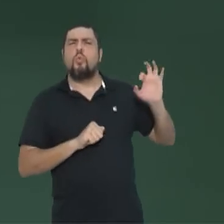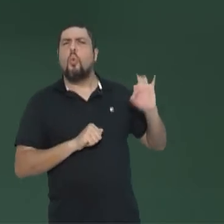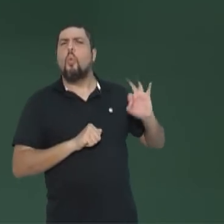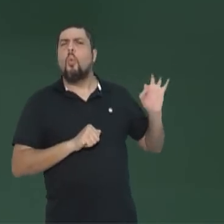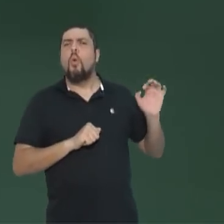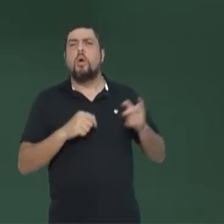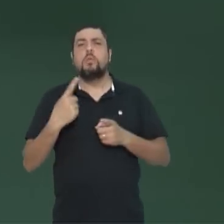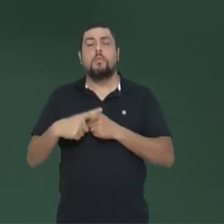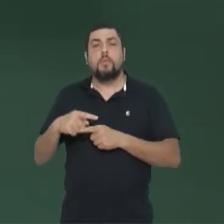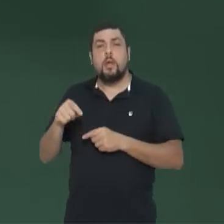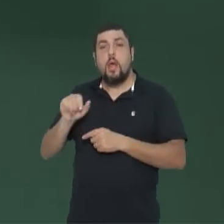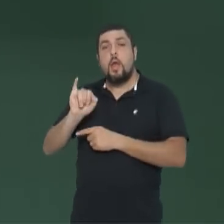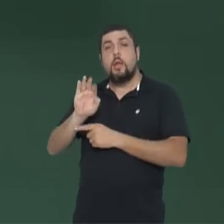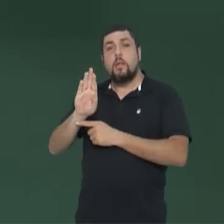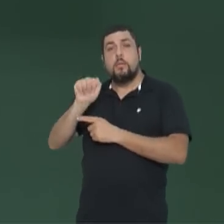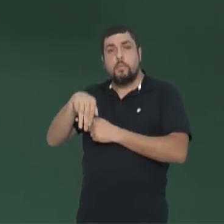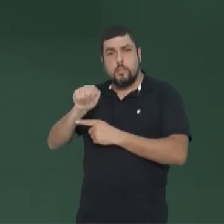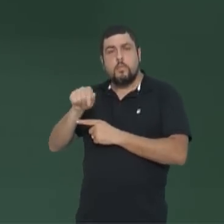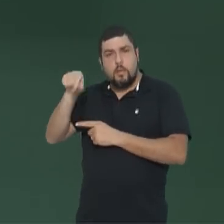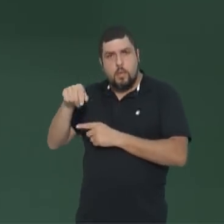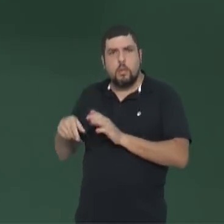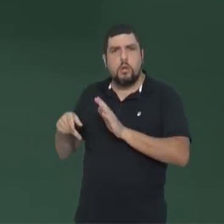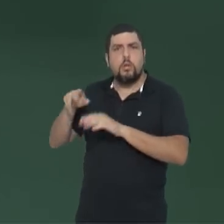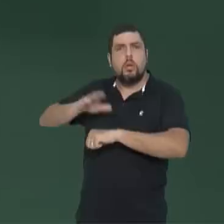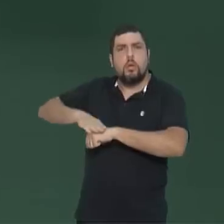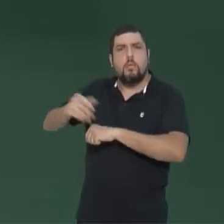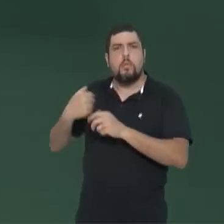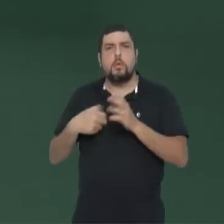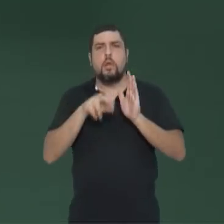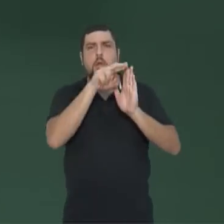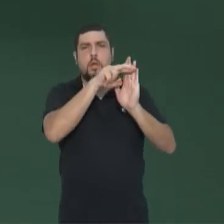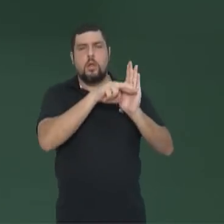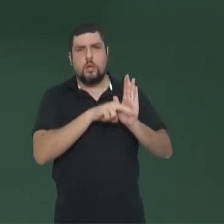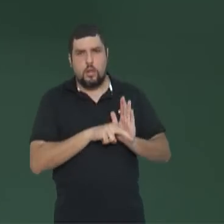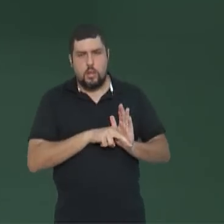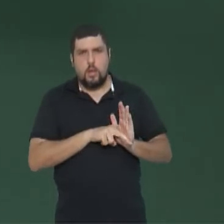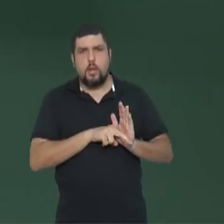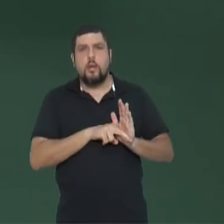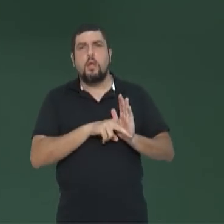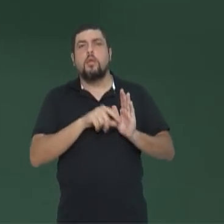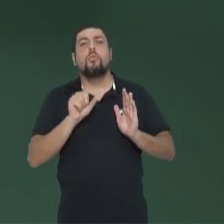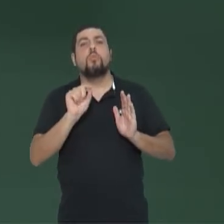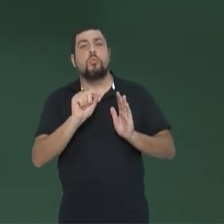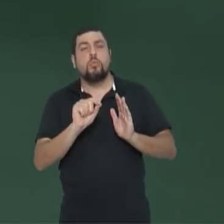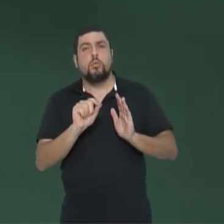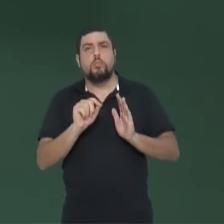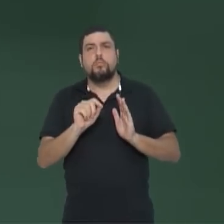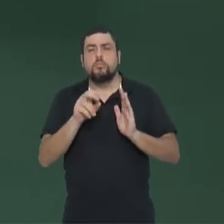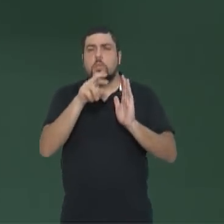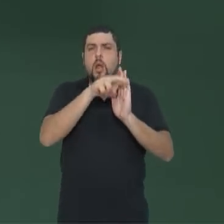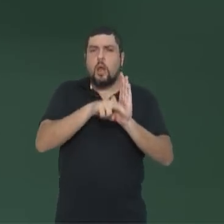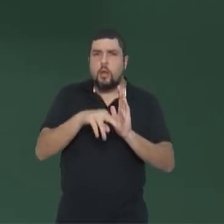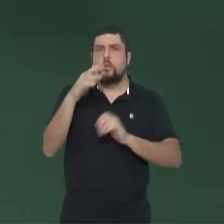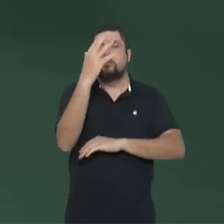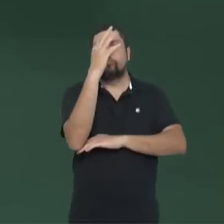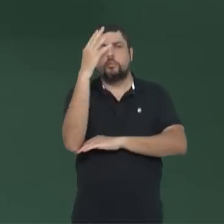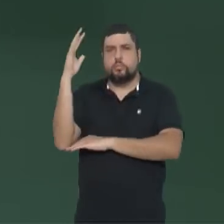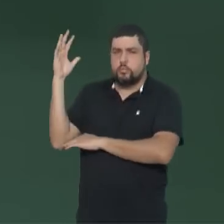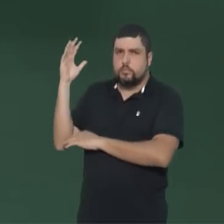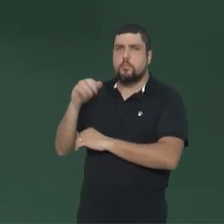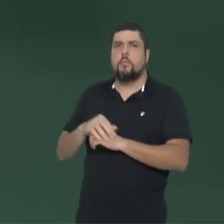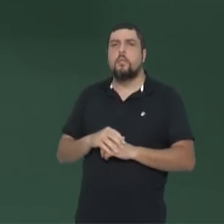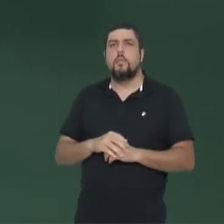o IBAMA é o órgão que regula, né? Que cuida, desculpem, do meio ambiente. Então, eu já trouxe